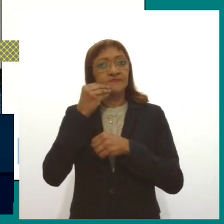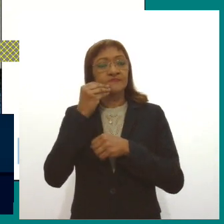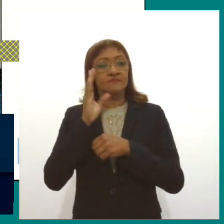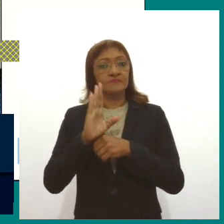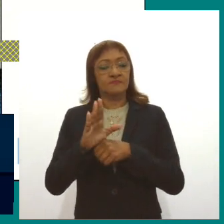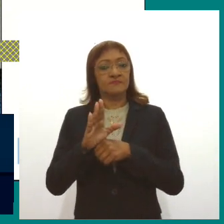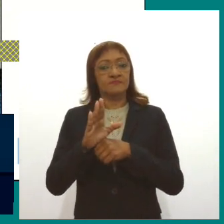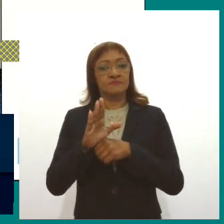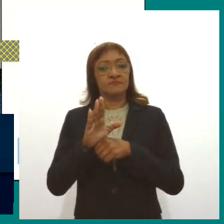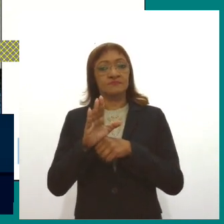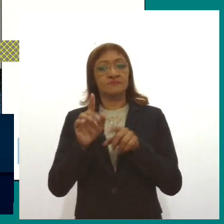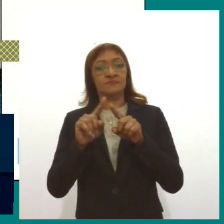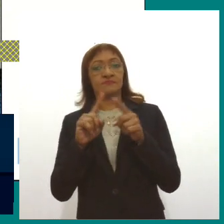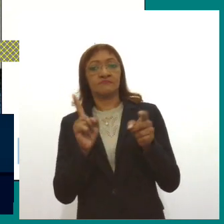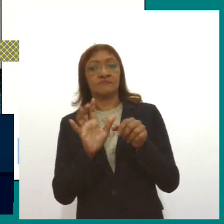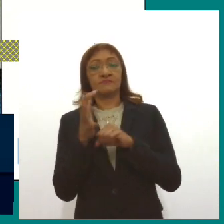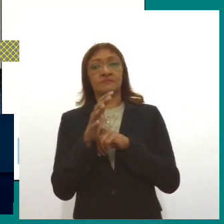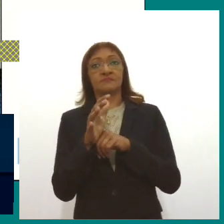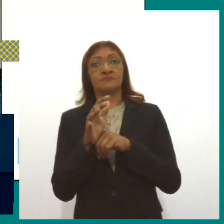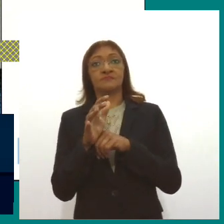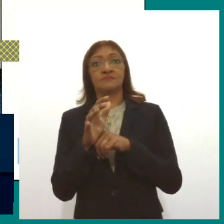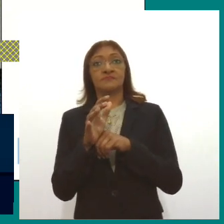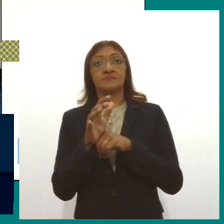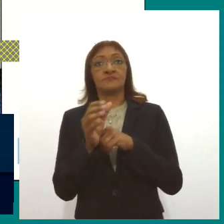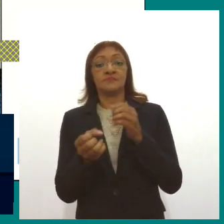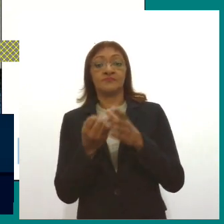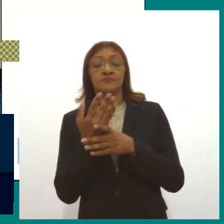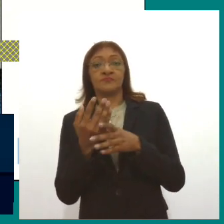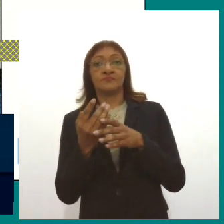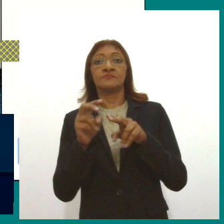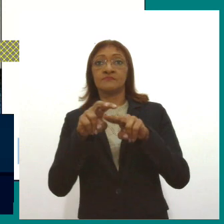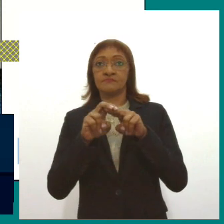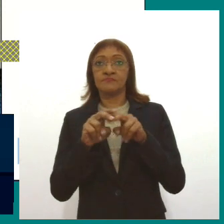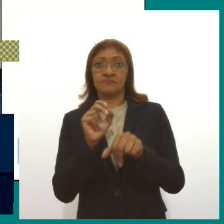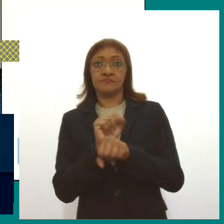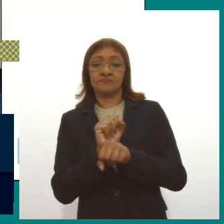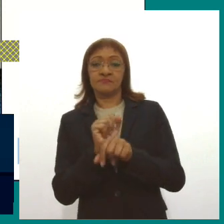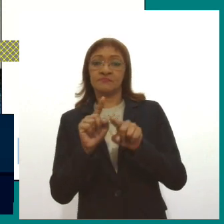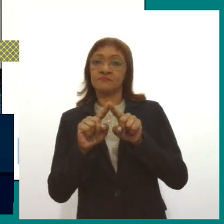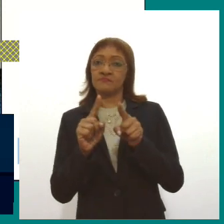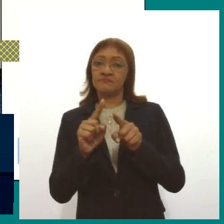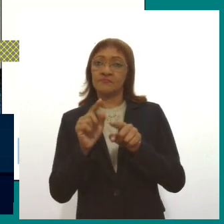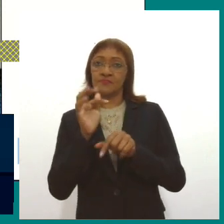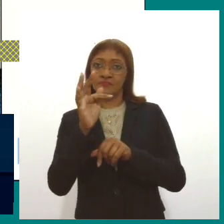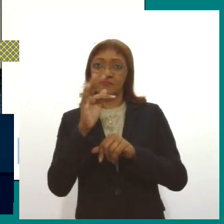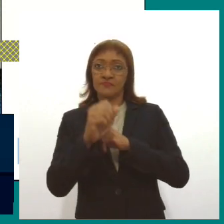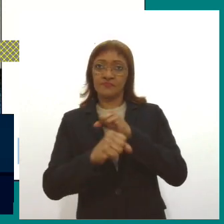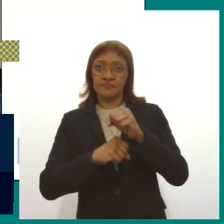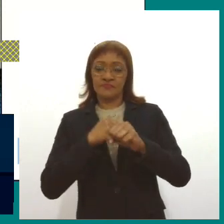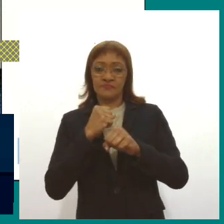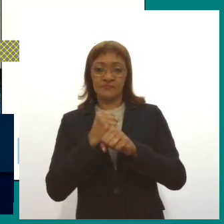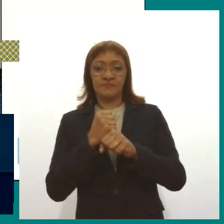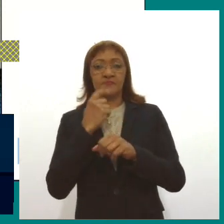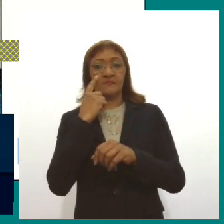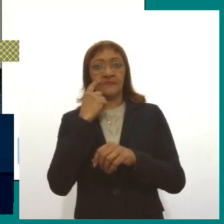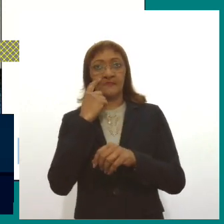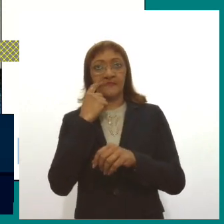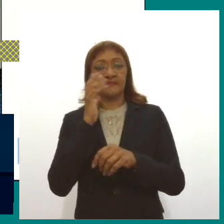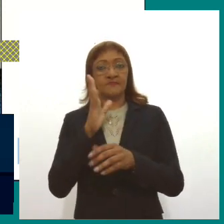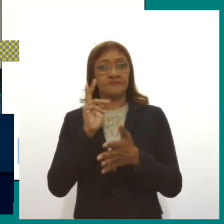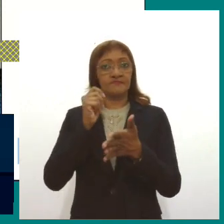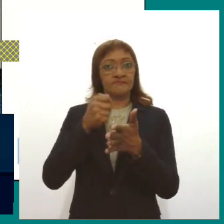pandemia terminou interferindo um pouco na sua execução, mas no próximo ano a gente pretende, a partir de pagamento dos